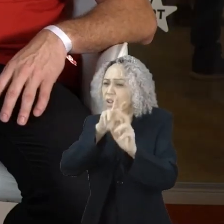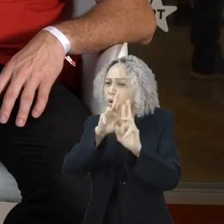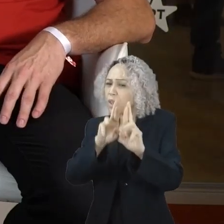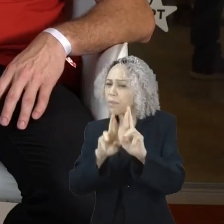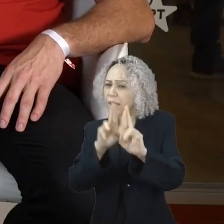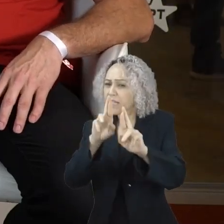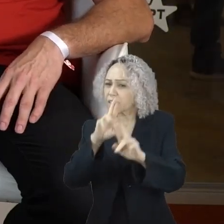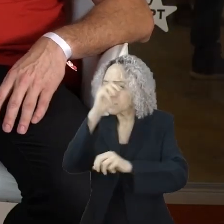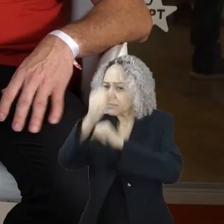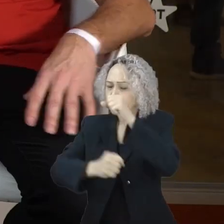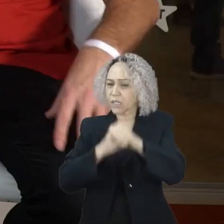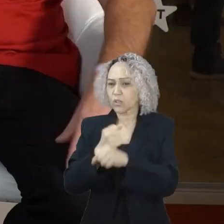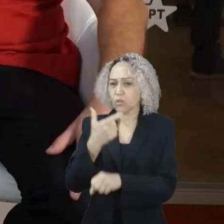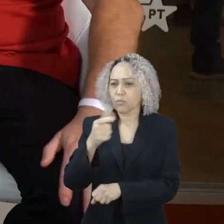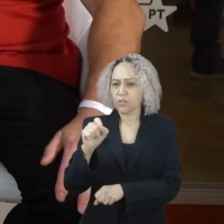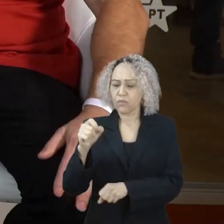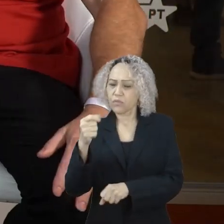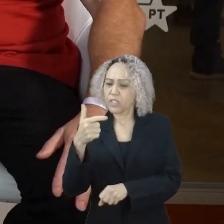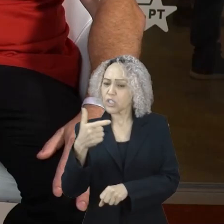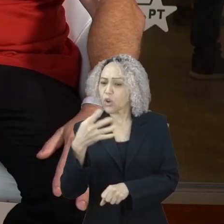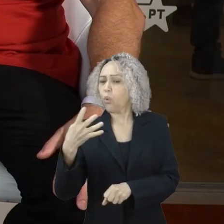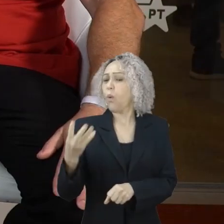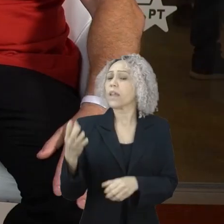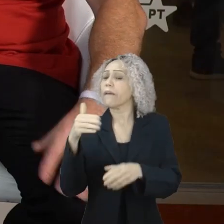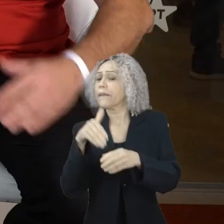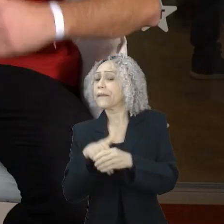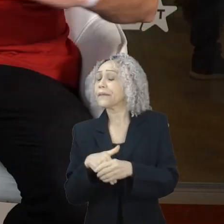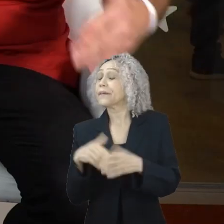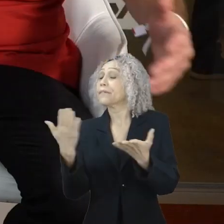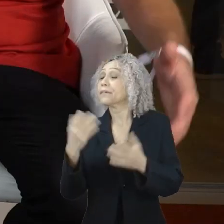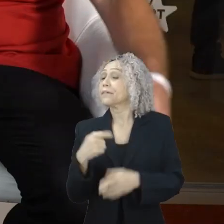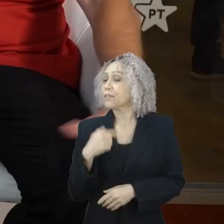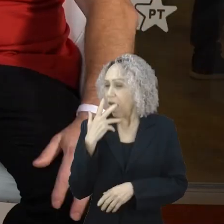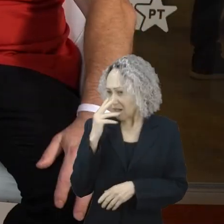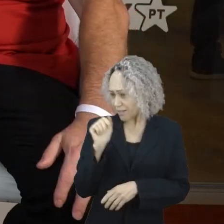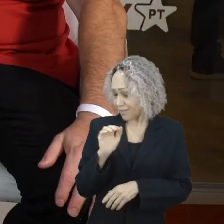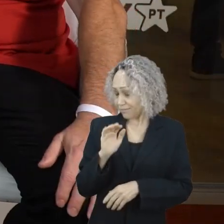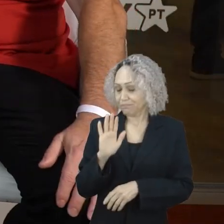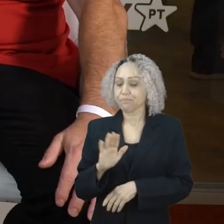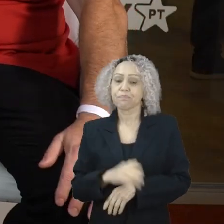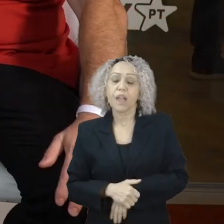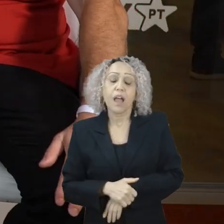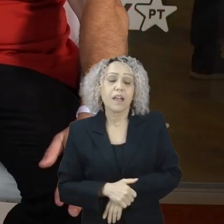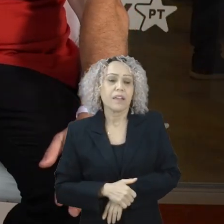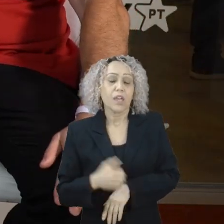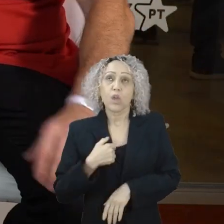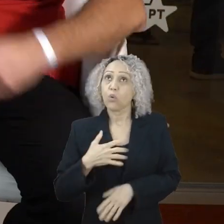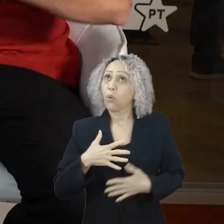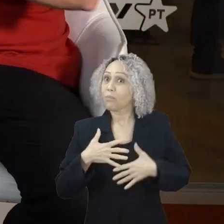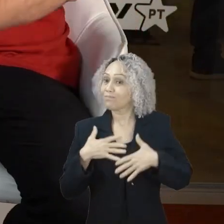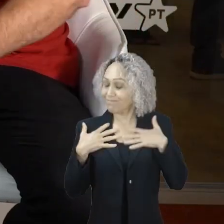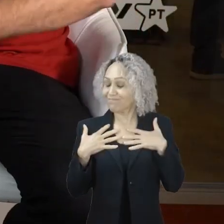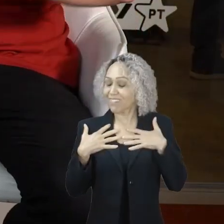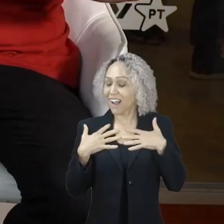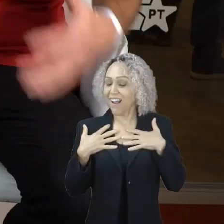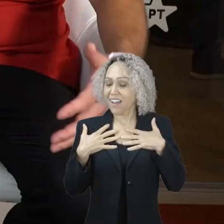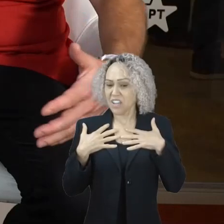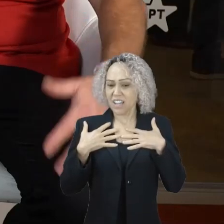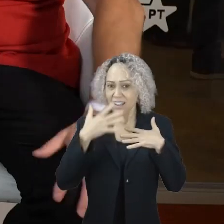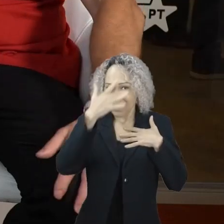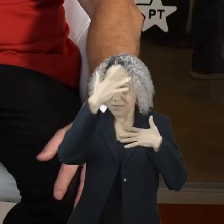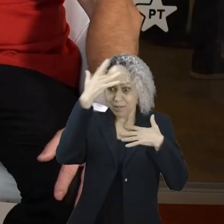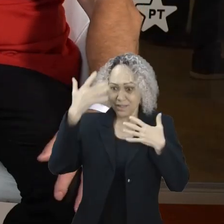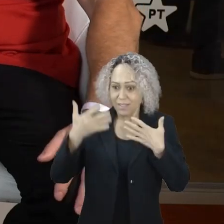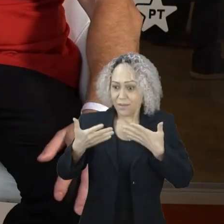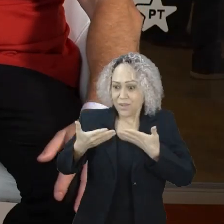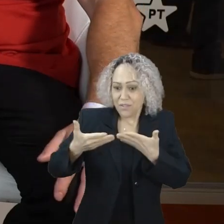2024. Olha, eu estou muito animado, estou entusiasmado, inclusive com os convites que eu estou recebendo, né, para ir a Curitiba e